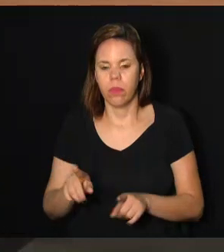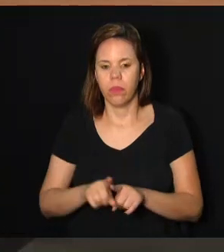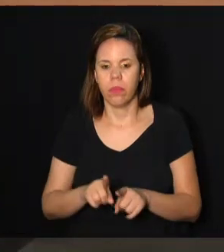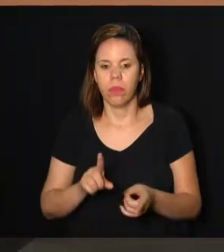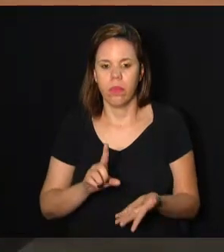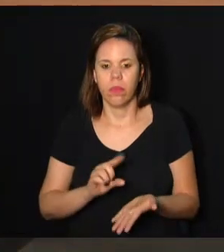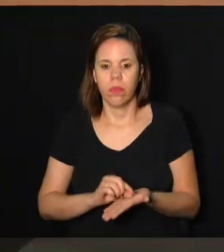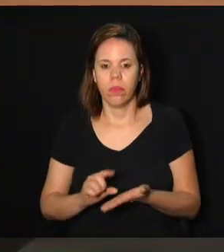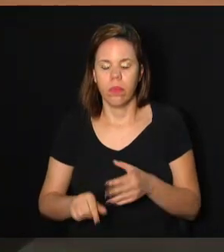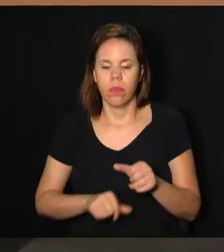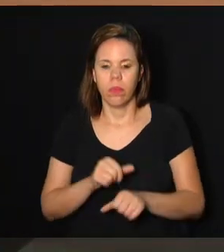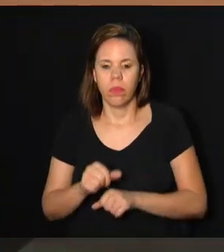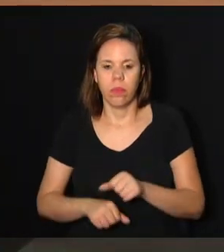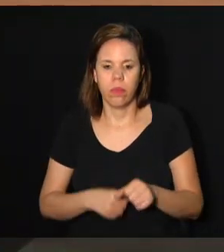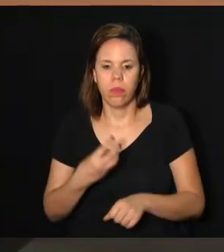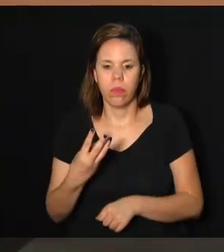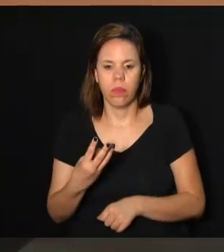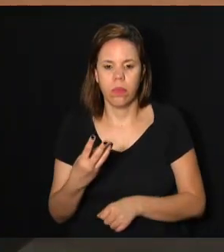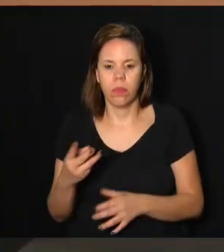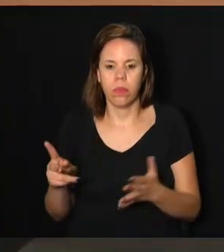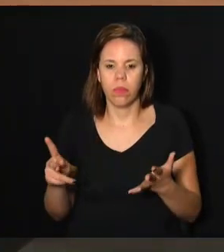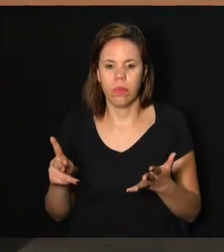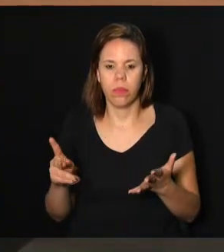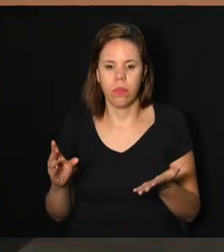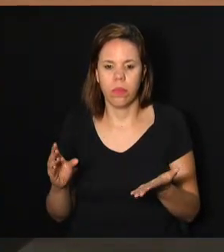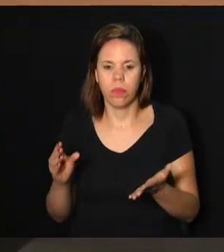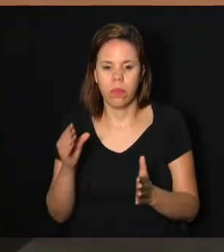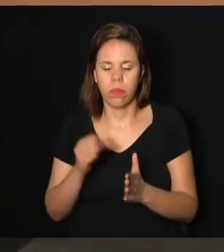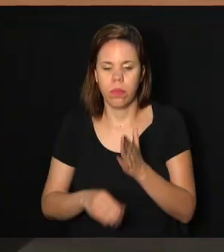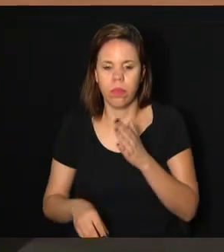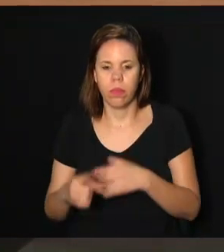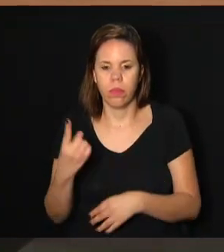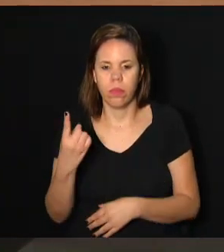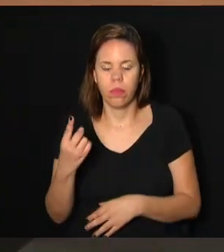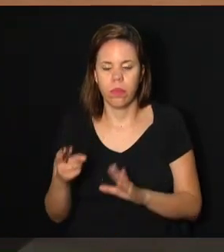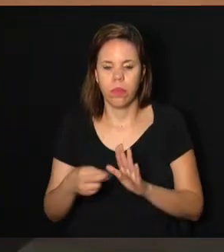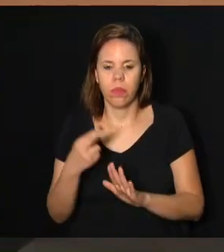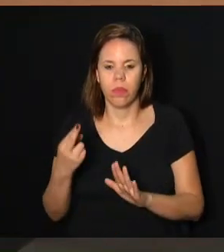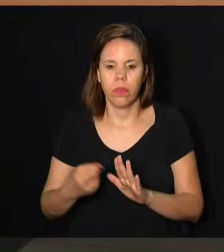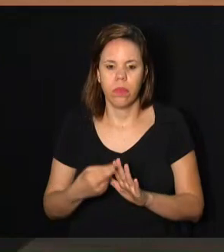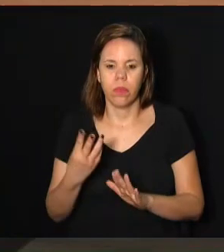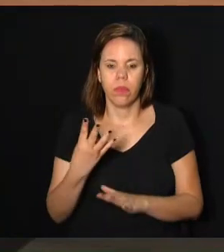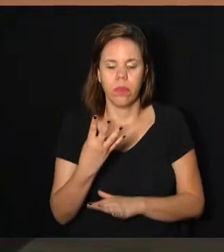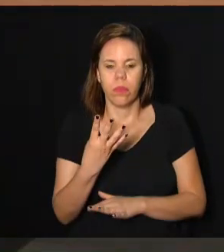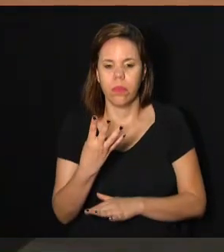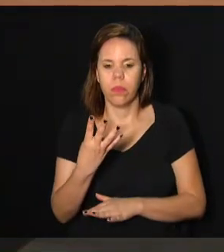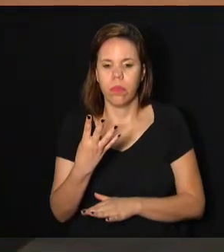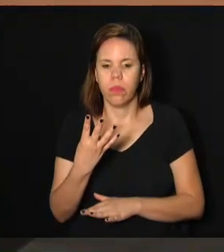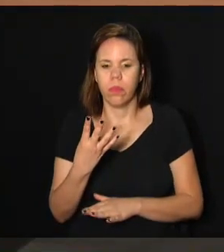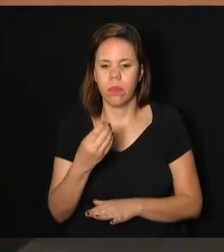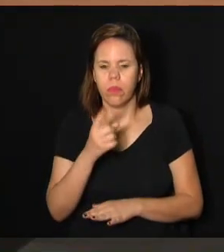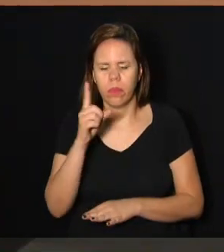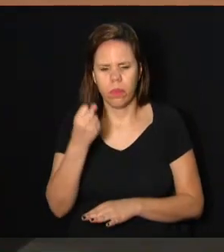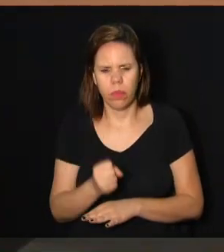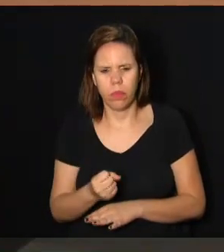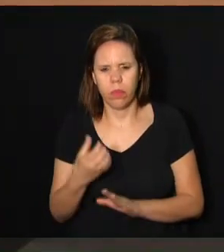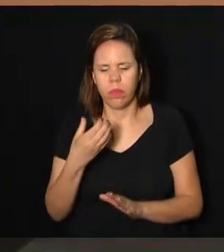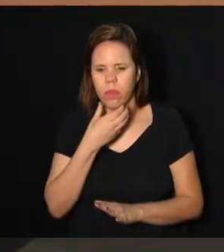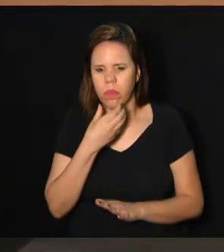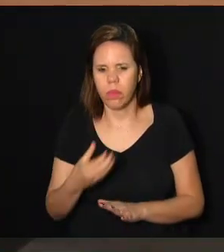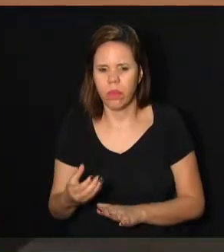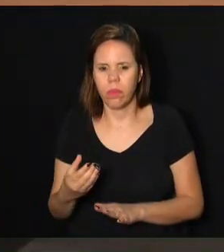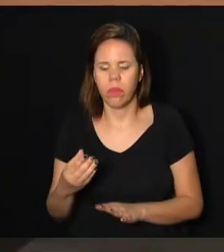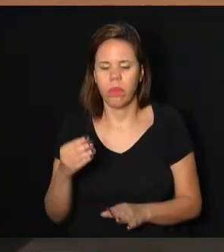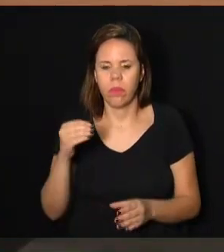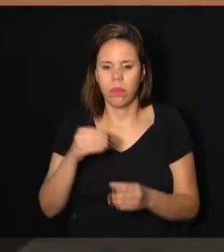título 3º, capítulo 1 da Resolução 842, de 18 de dezembro de 2009, que dispõe sobre o regimento